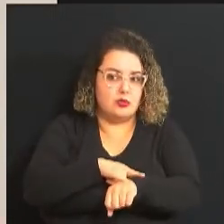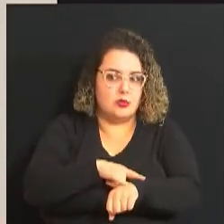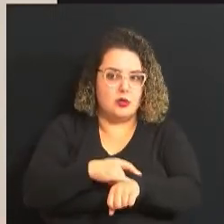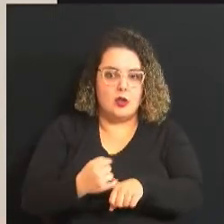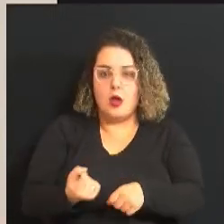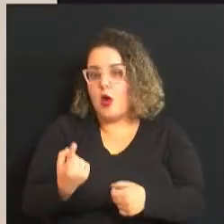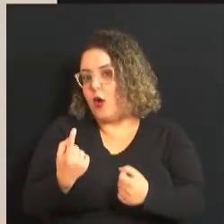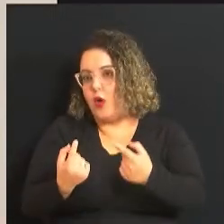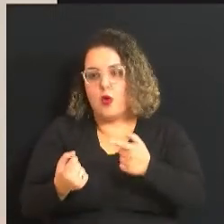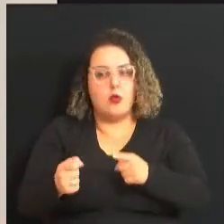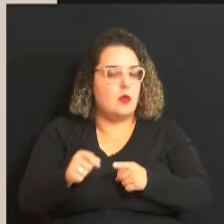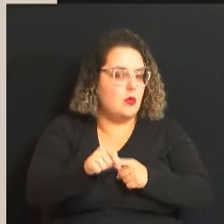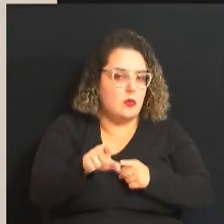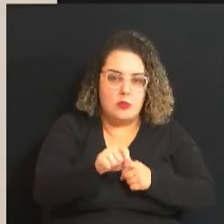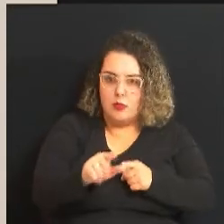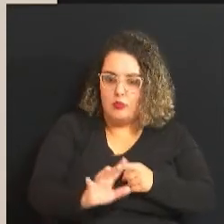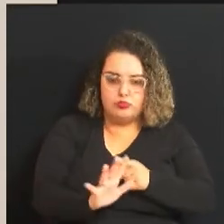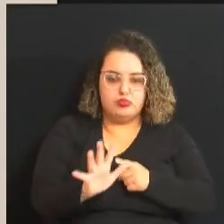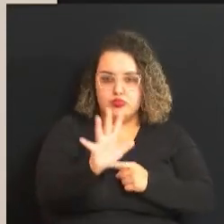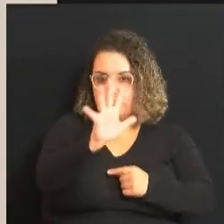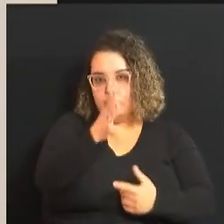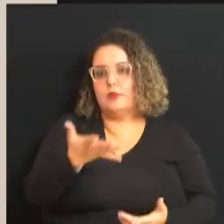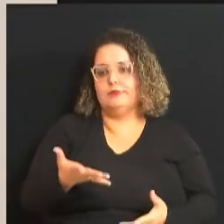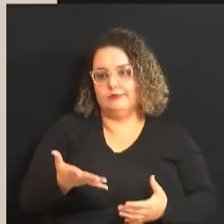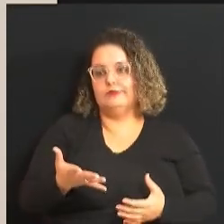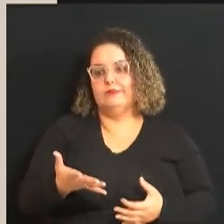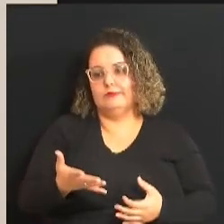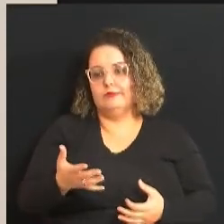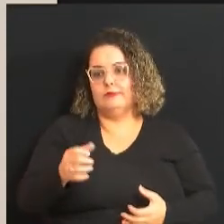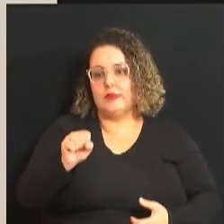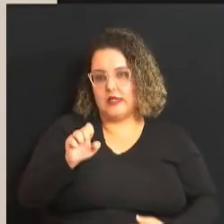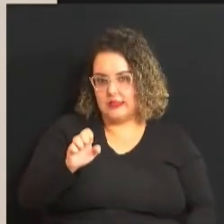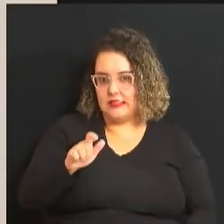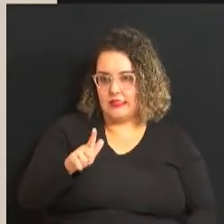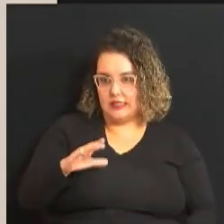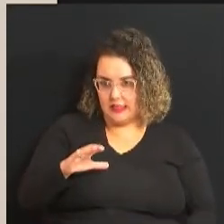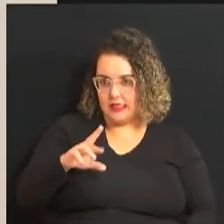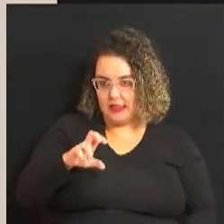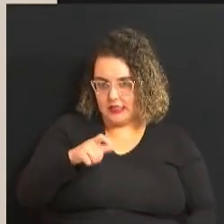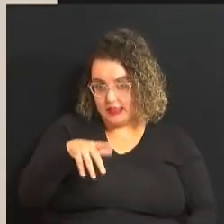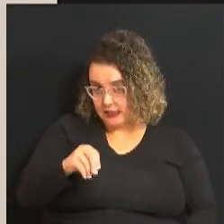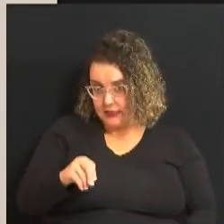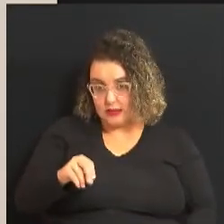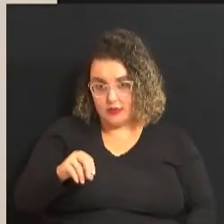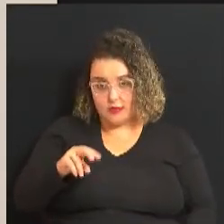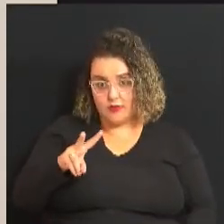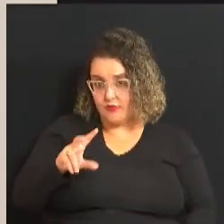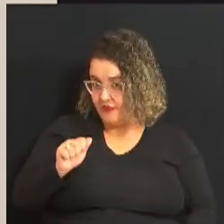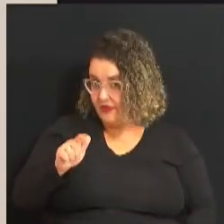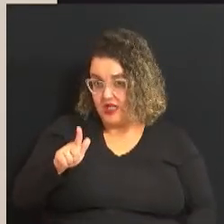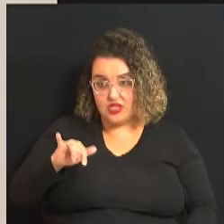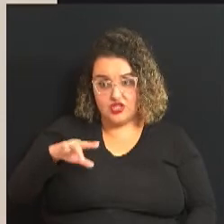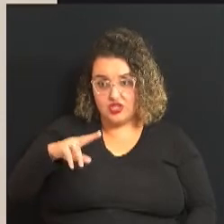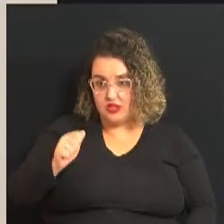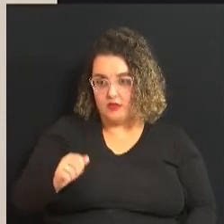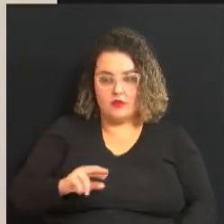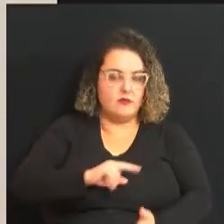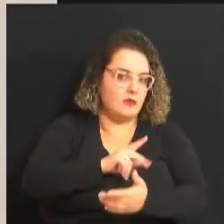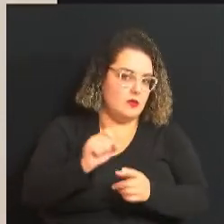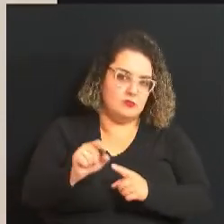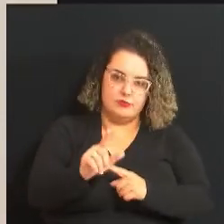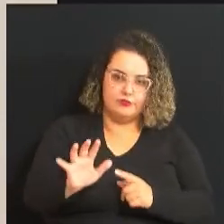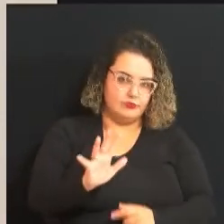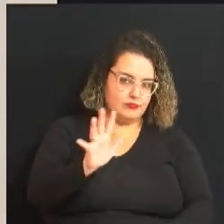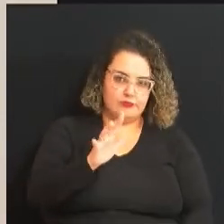já subiram naquela secreção vaginal. Então, vão ter muitos que já subiram. Não dá para